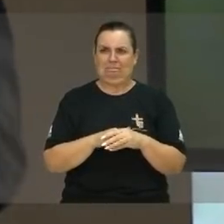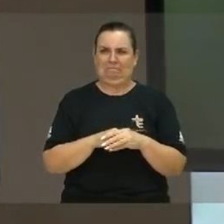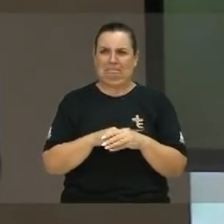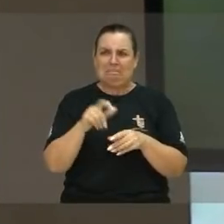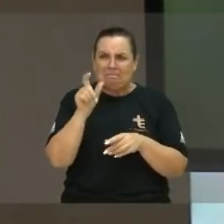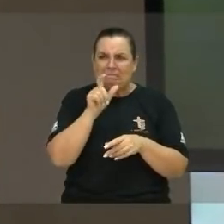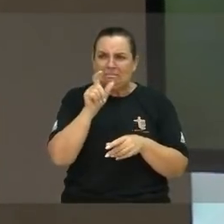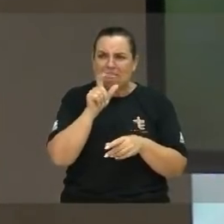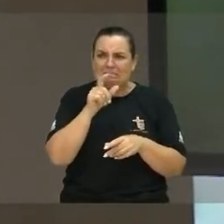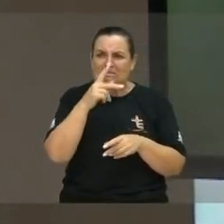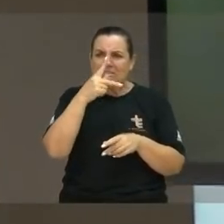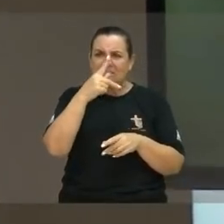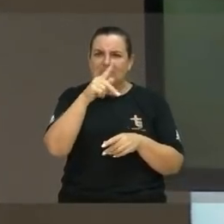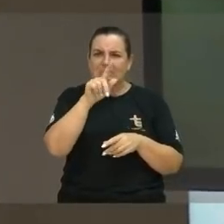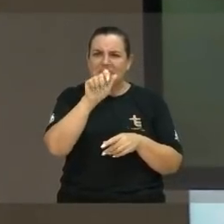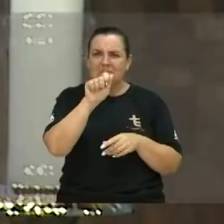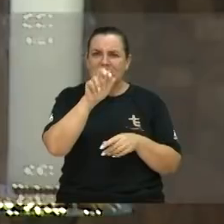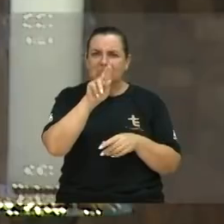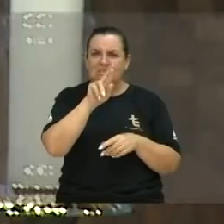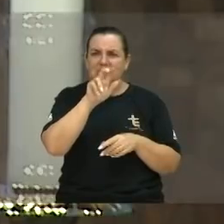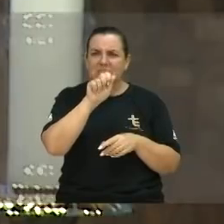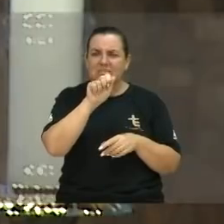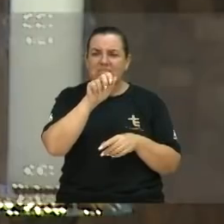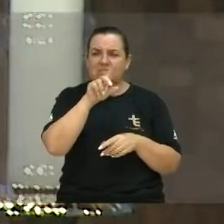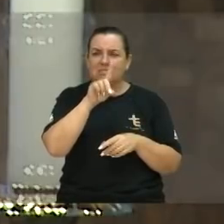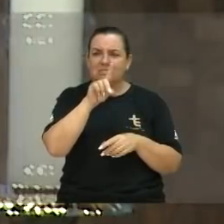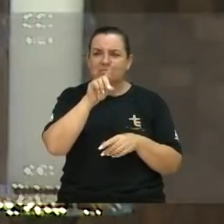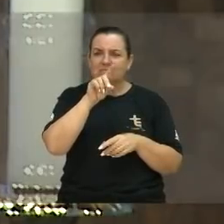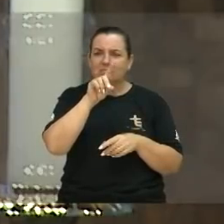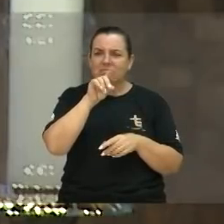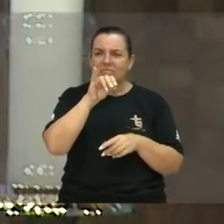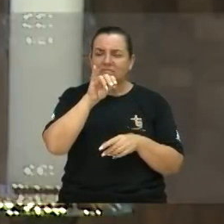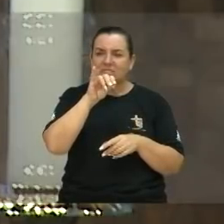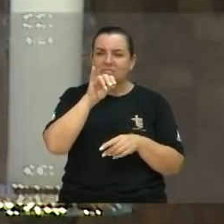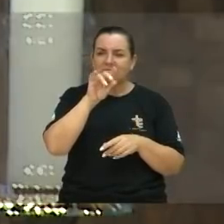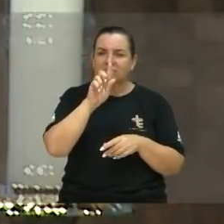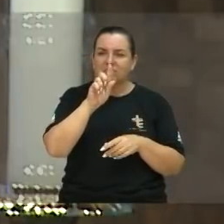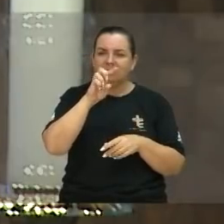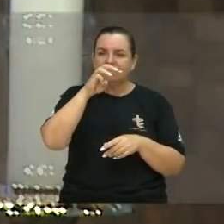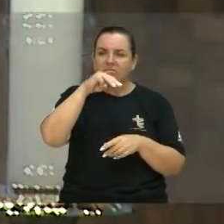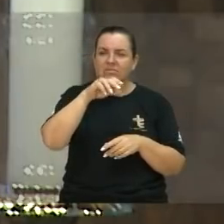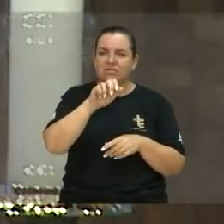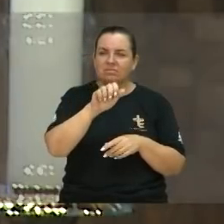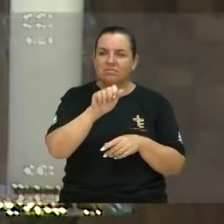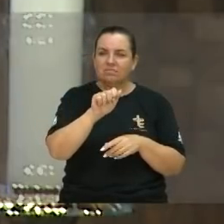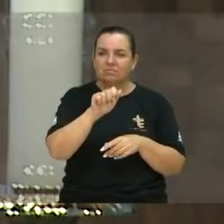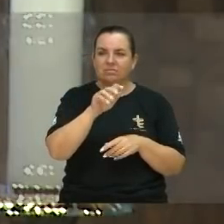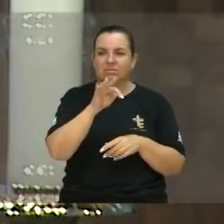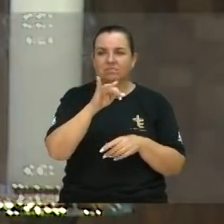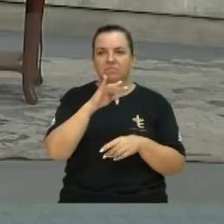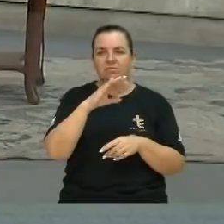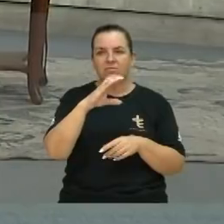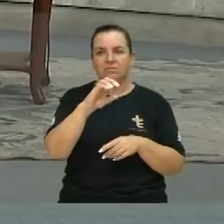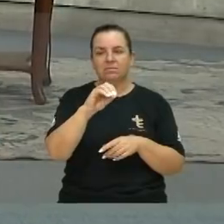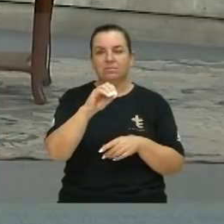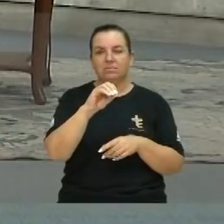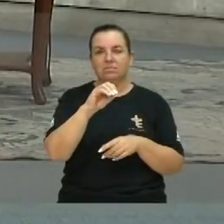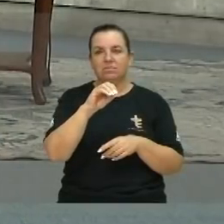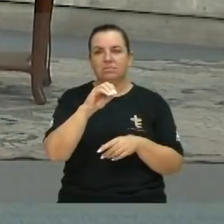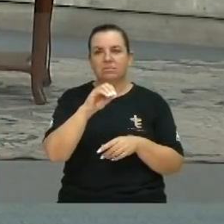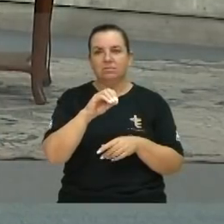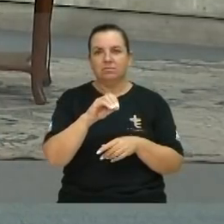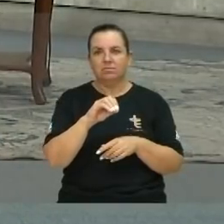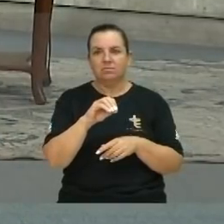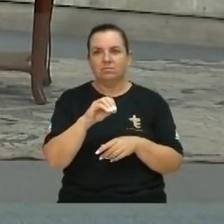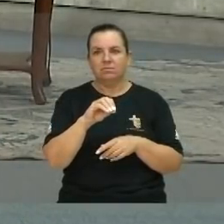palavrão você sabe o que é paradigmático william e do paradigma padrão alcance ser rompido algo para ser